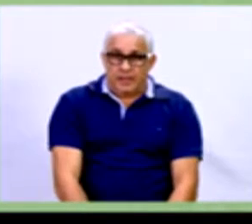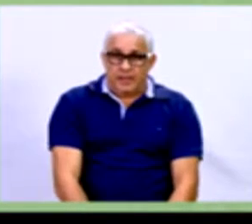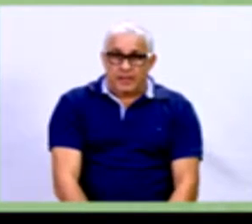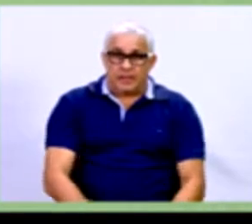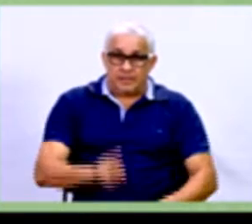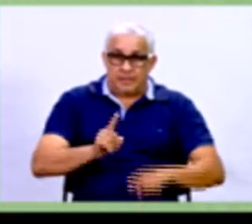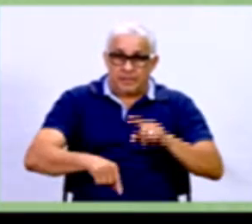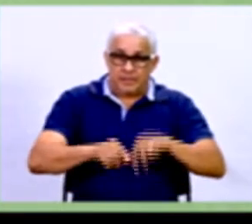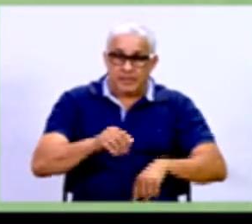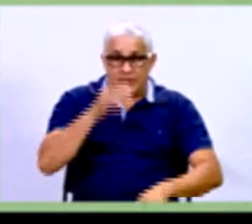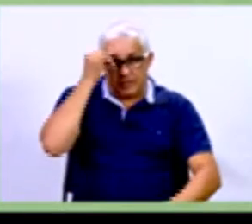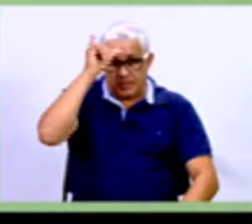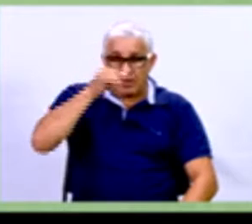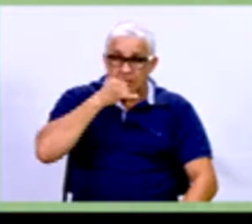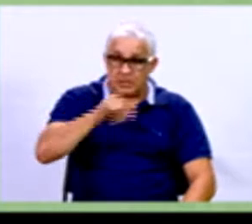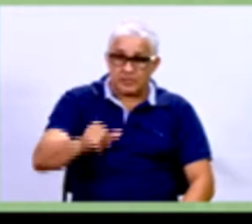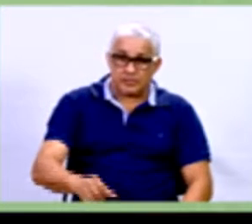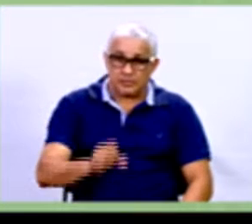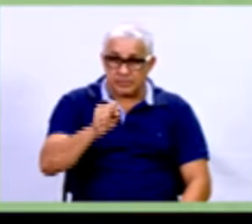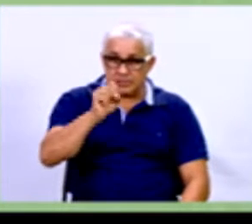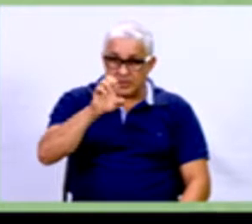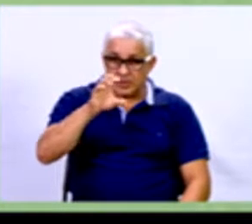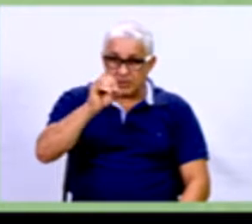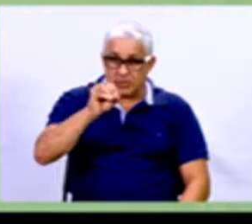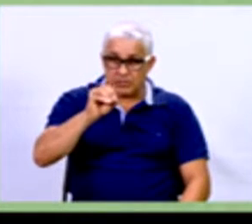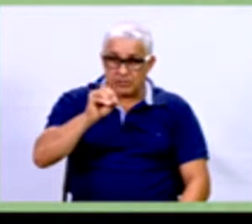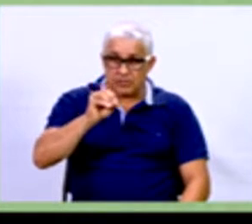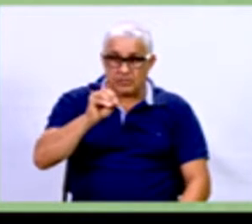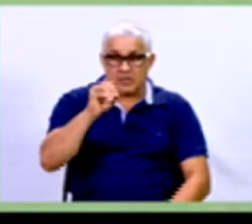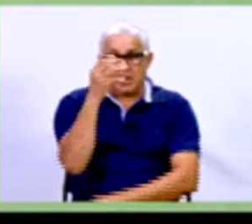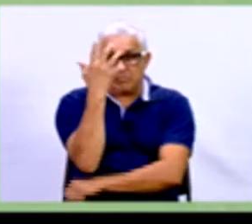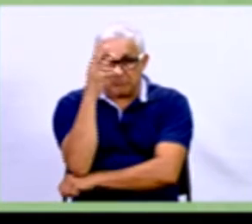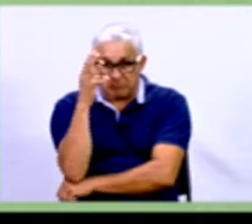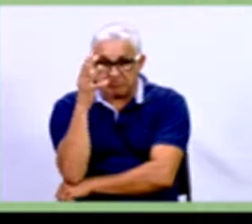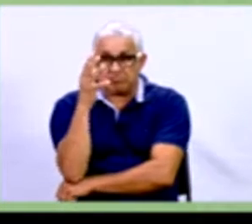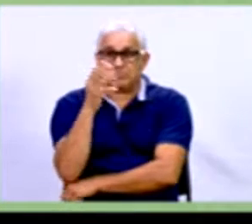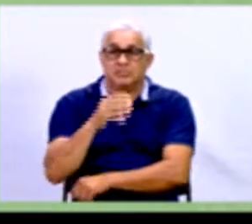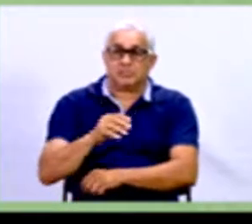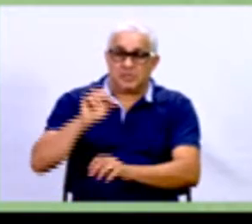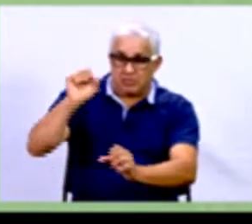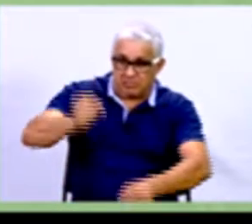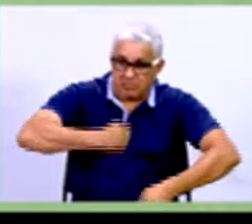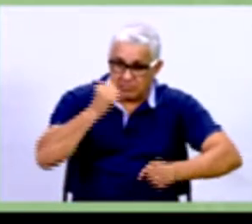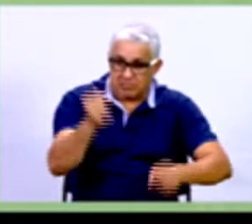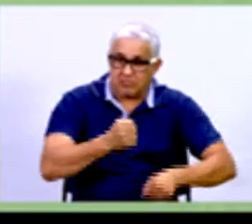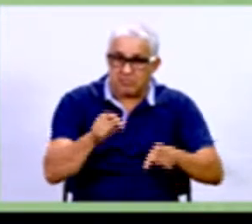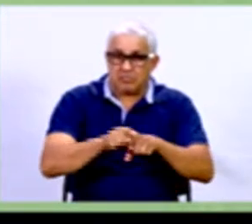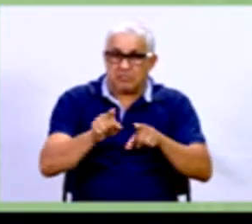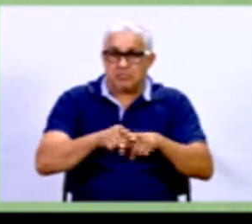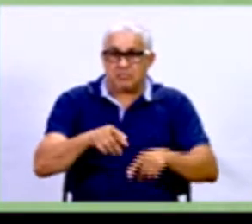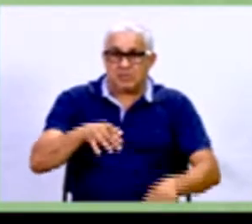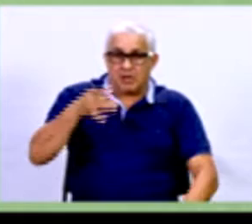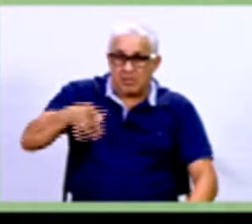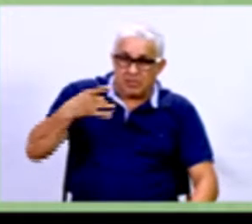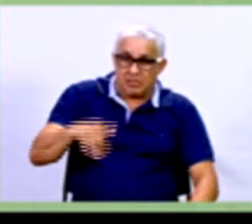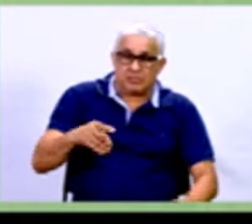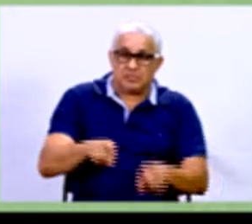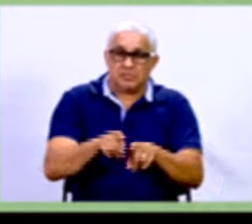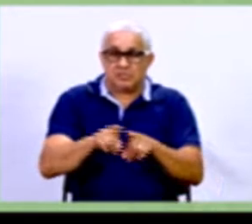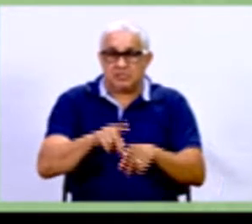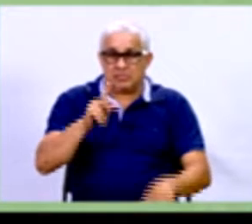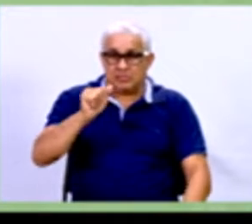material não condutor. Bem seco, né, como um pedaço de pau, cabo de vassoura, borracha e ou pano